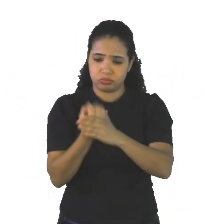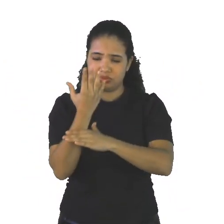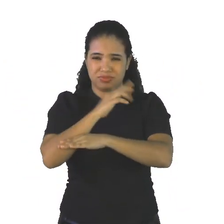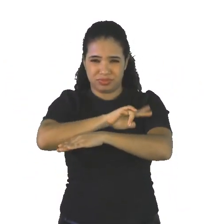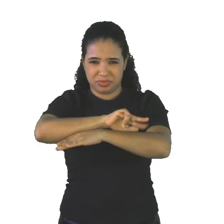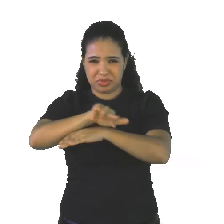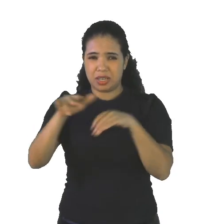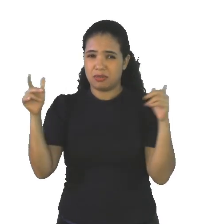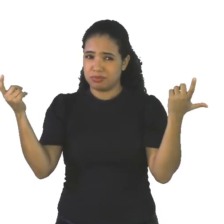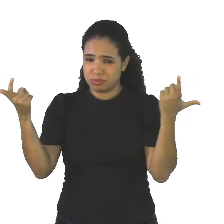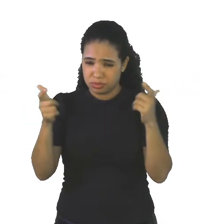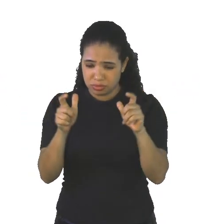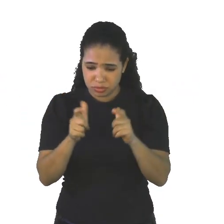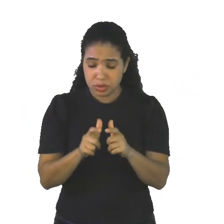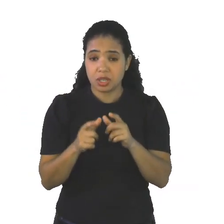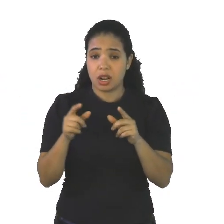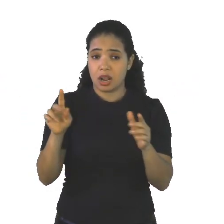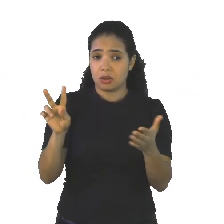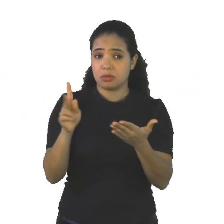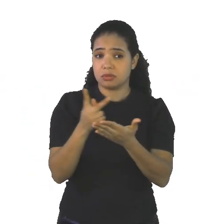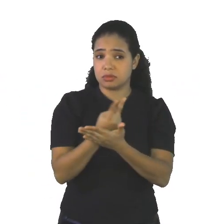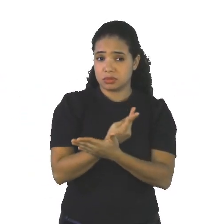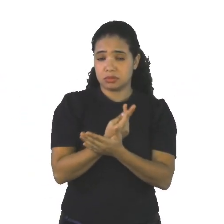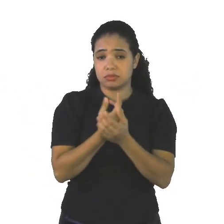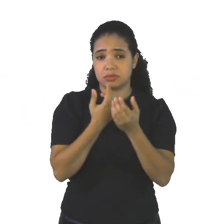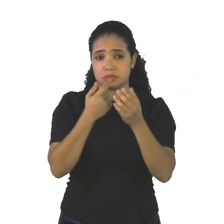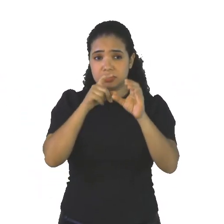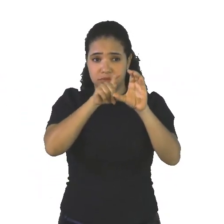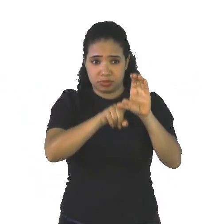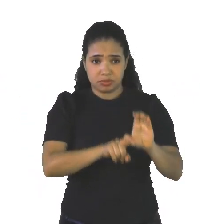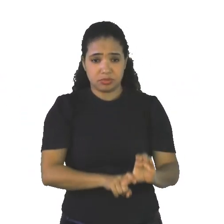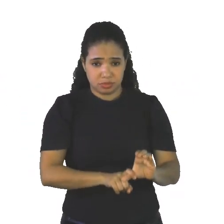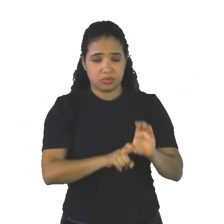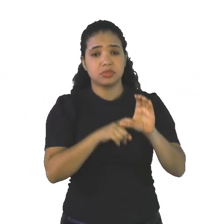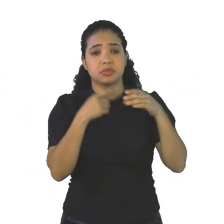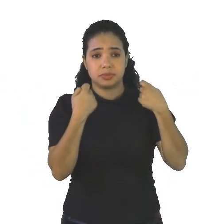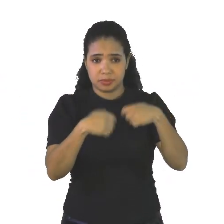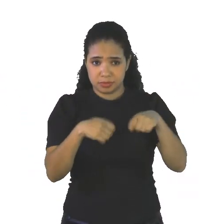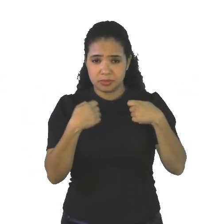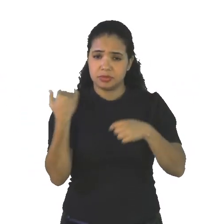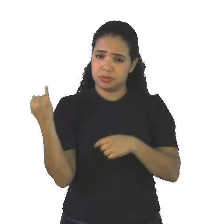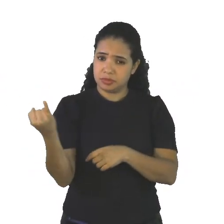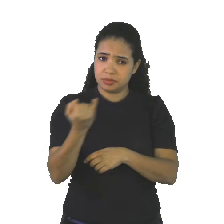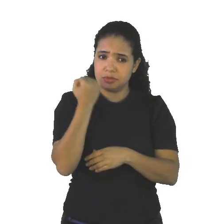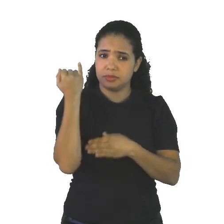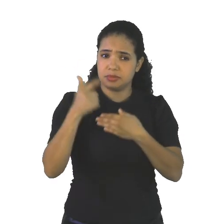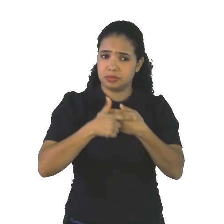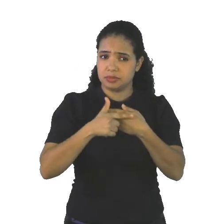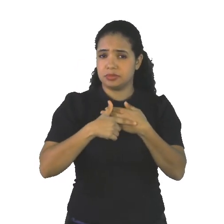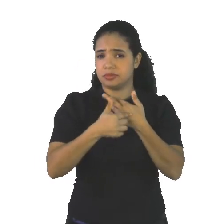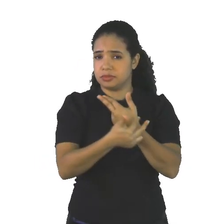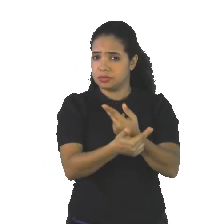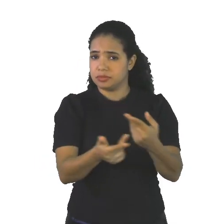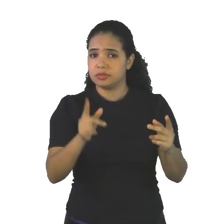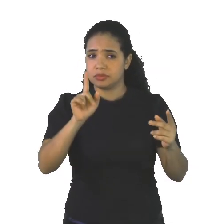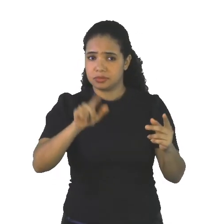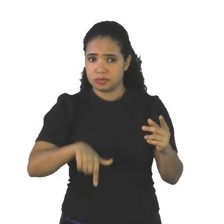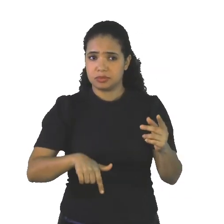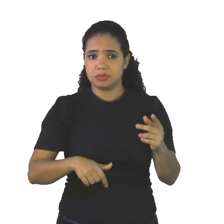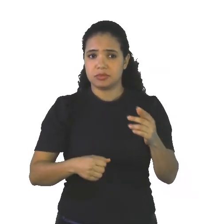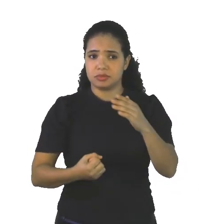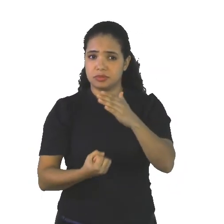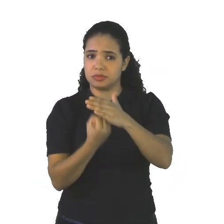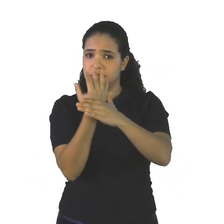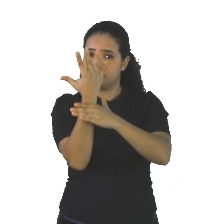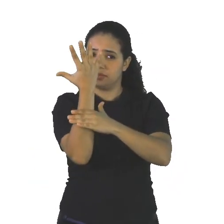estão interligadas por mecanismos naturais com importantes funções, que é no caso do ecossistema. Eu falei